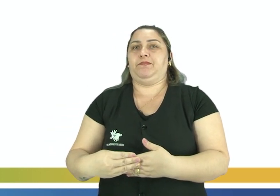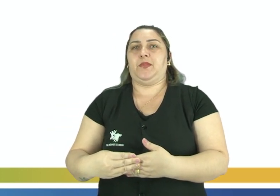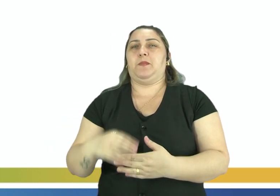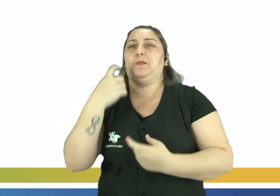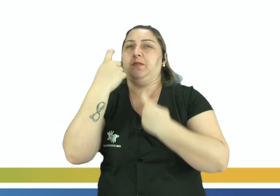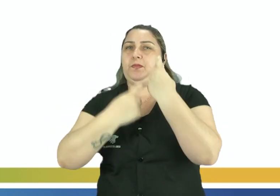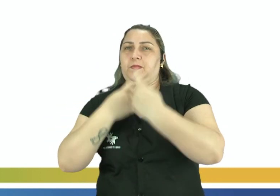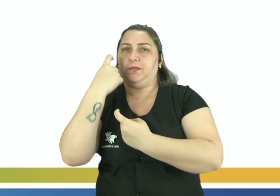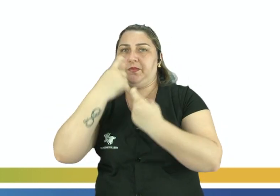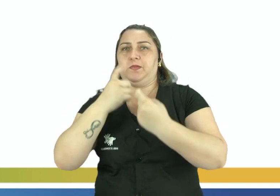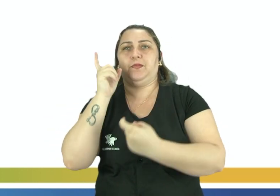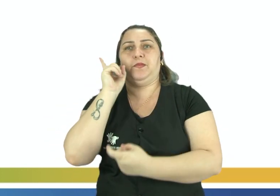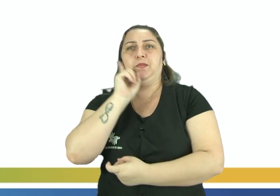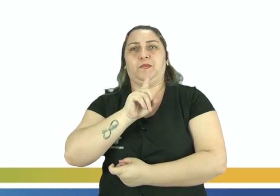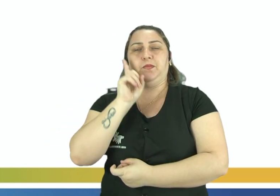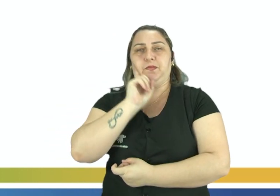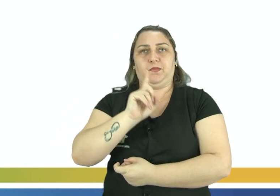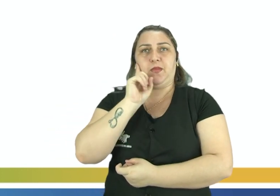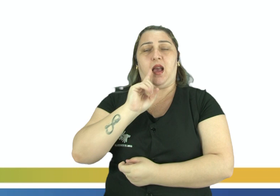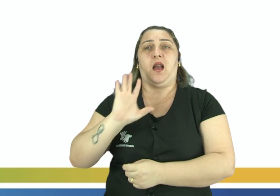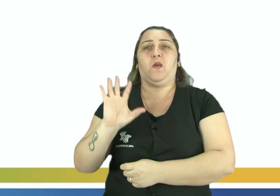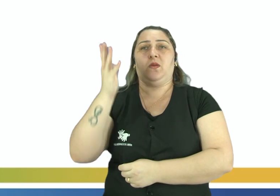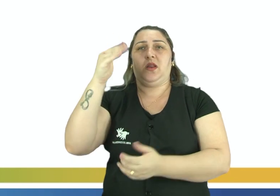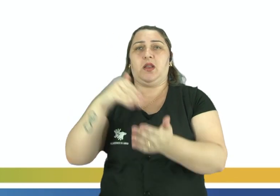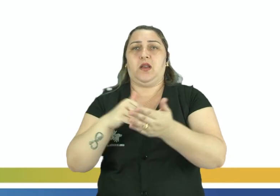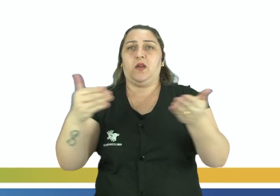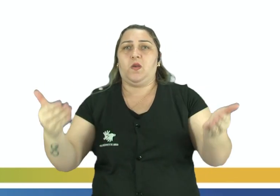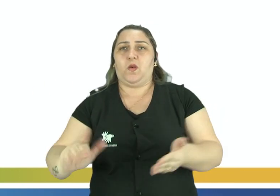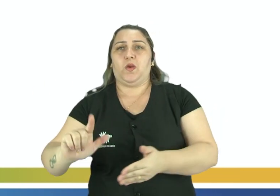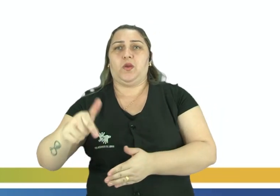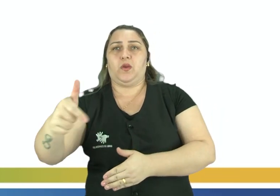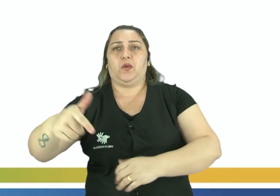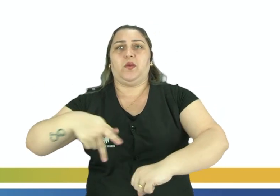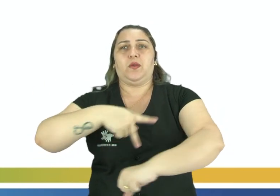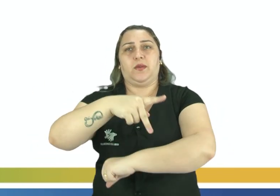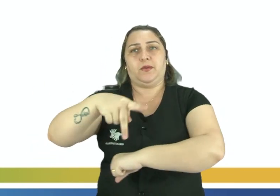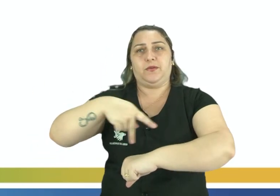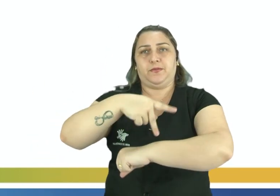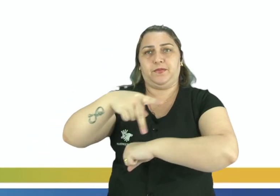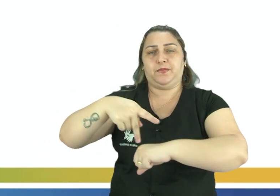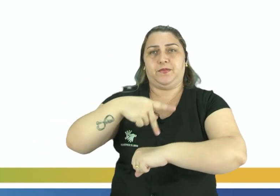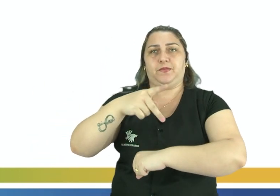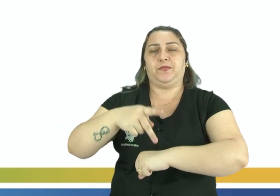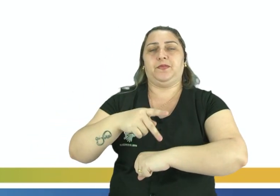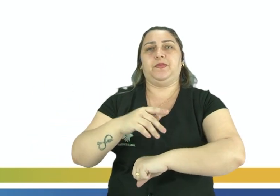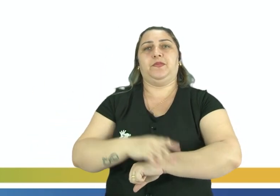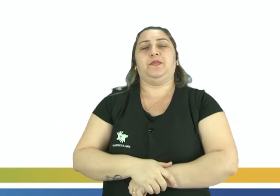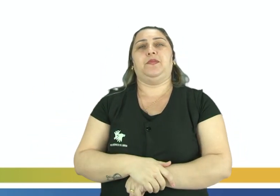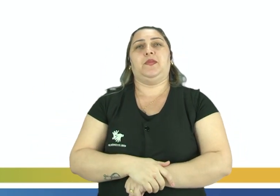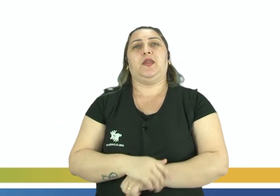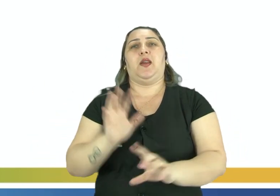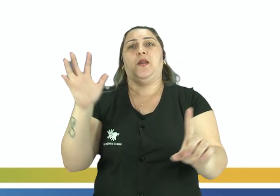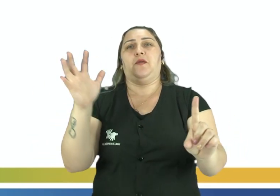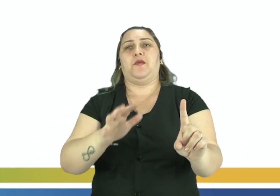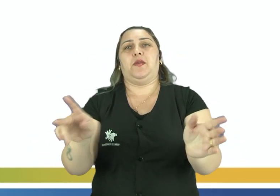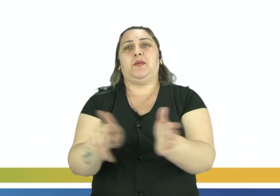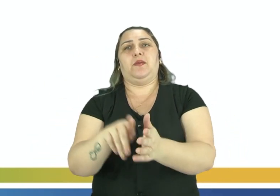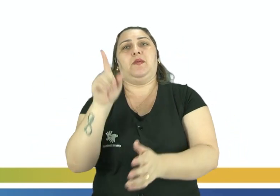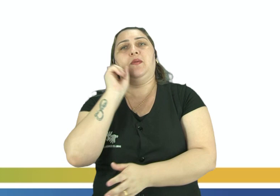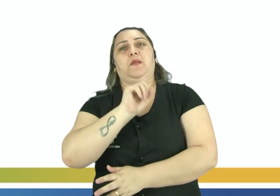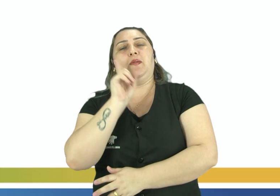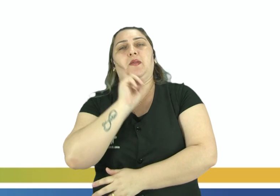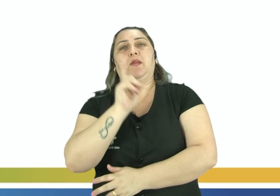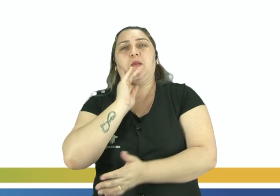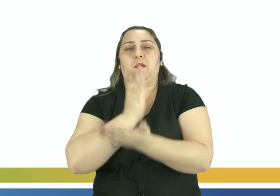americana. Coisa que acontece ainda hoje em todos os países que são na órbita de influência americana, que